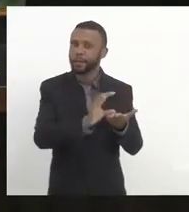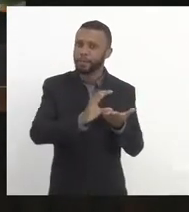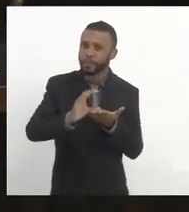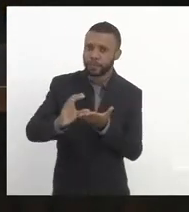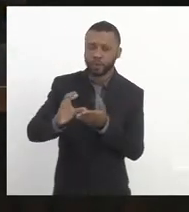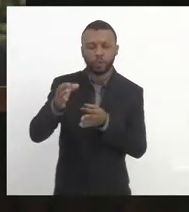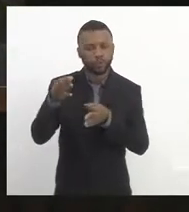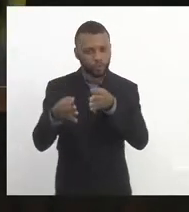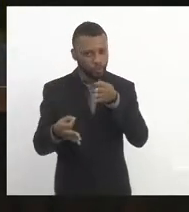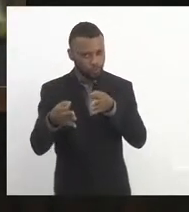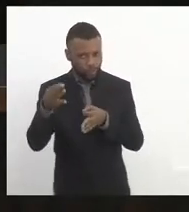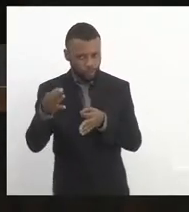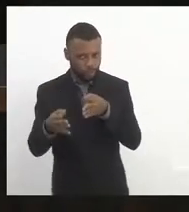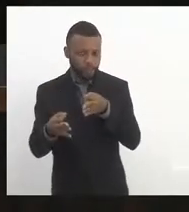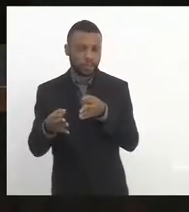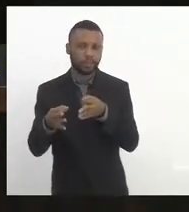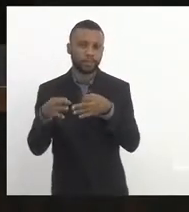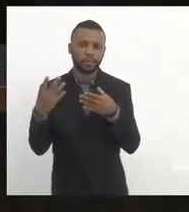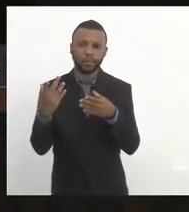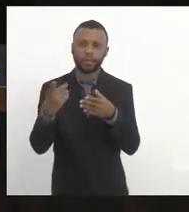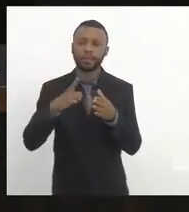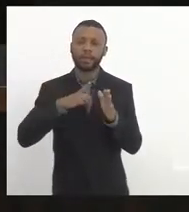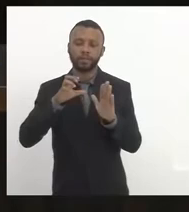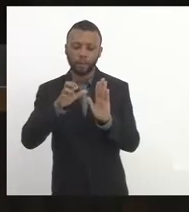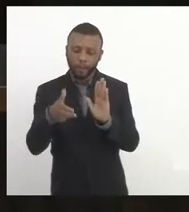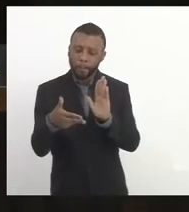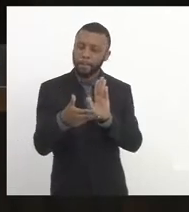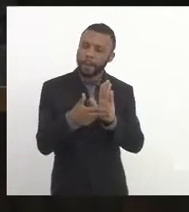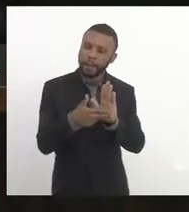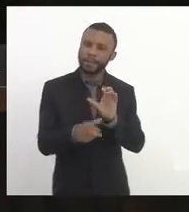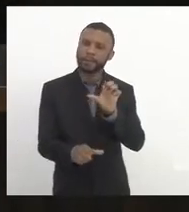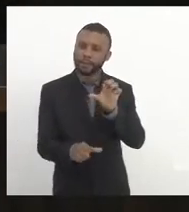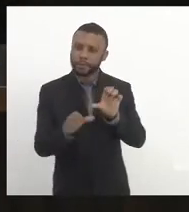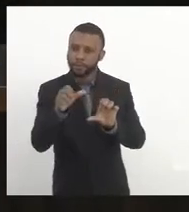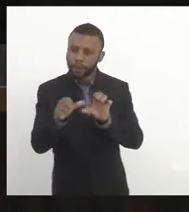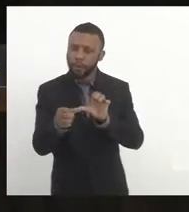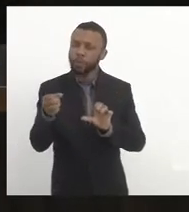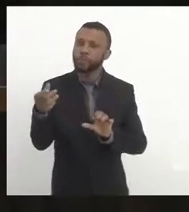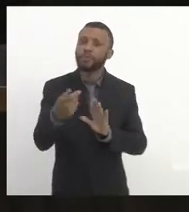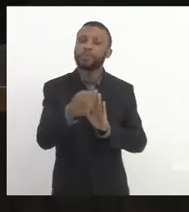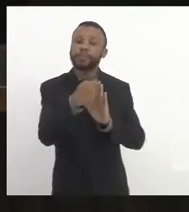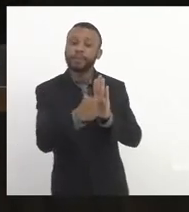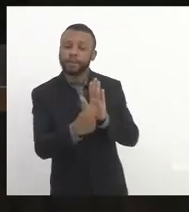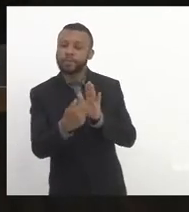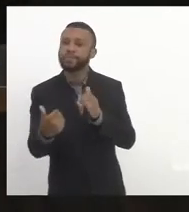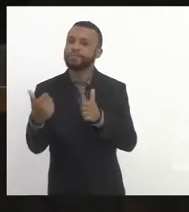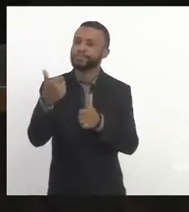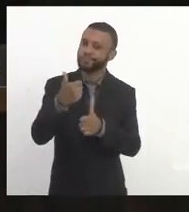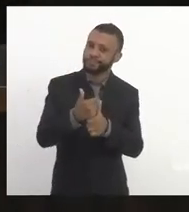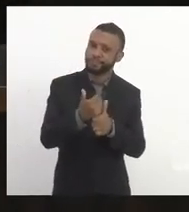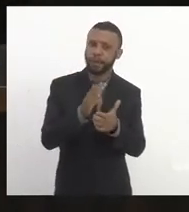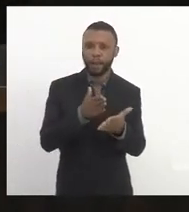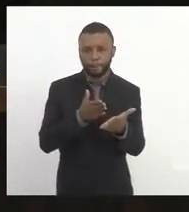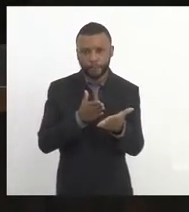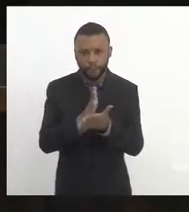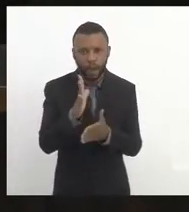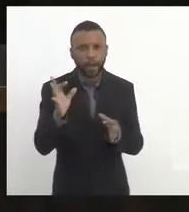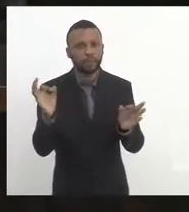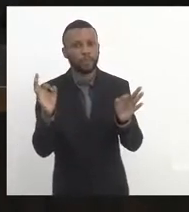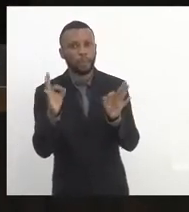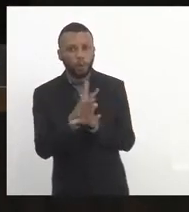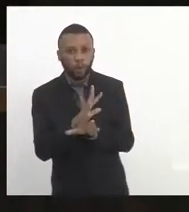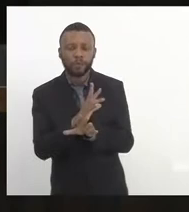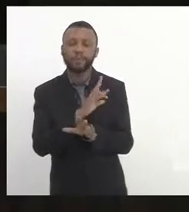com emendas e transformando em um novo substitutivo. Se os que aprovam, permaneçam como estão aprovados, vai a redação do vencido para a